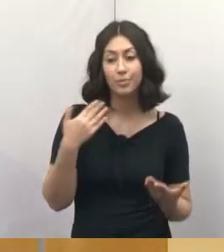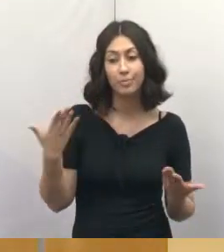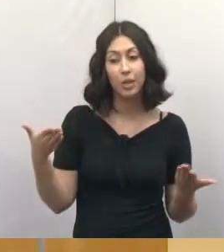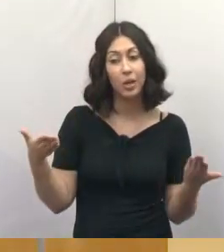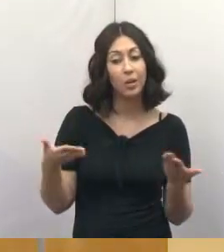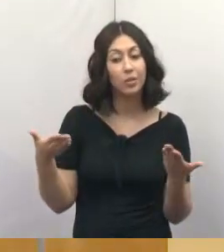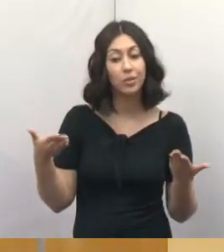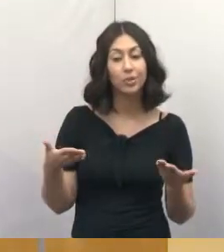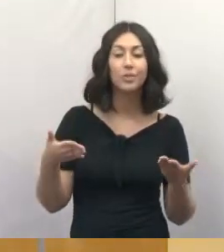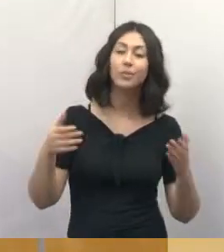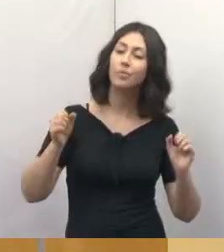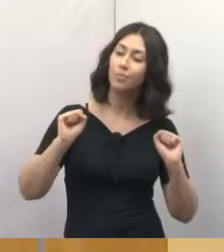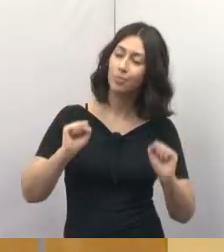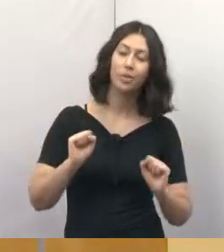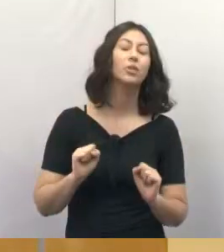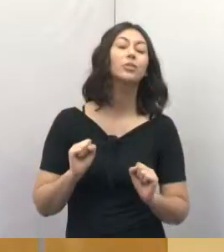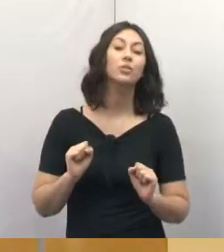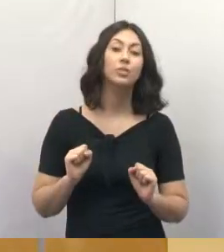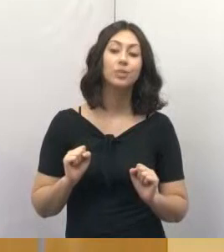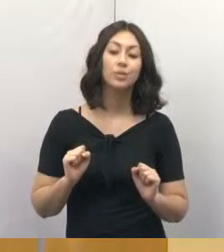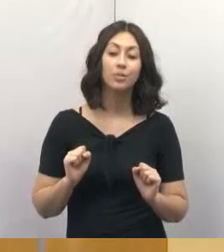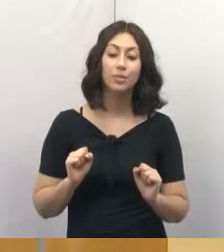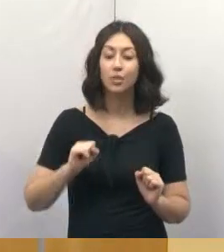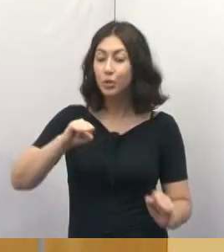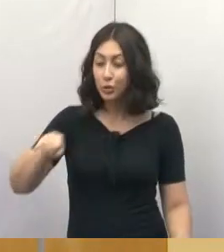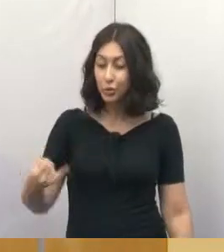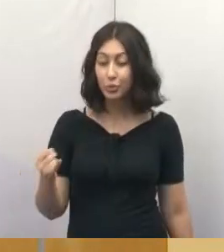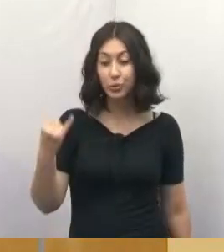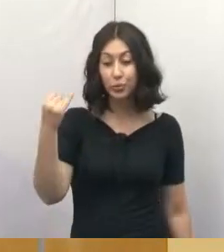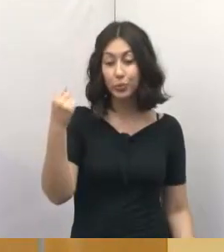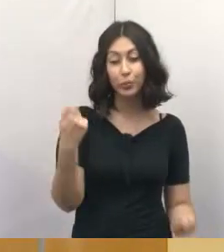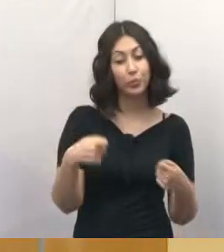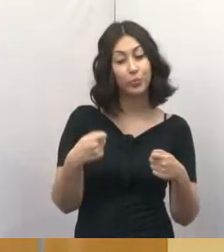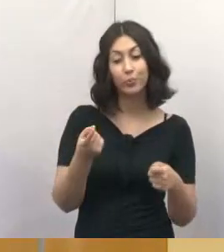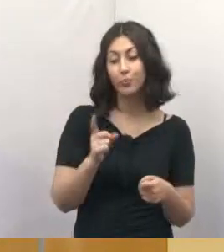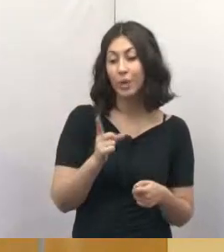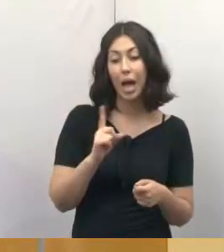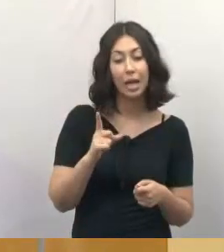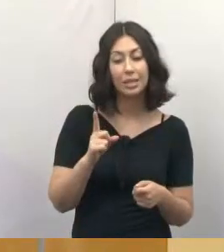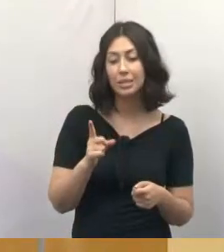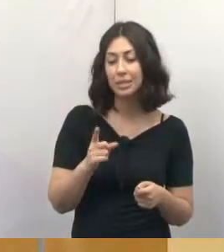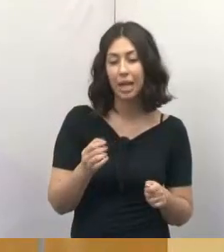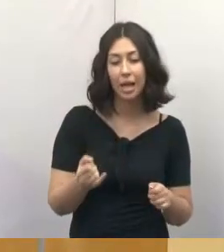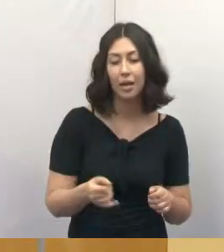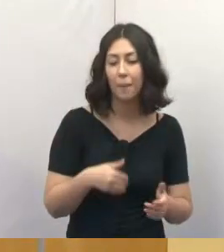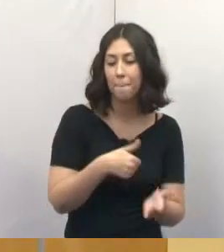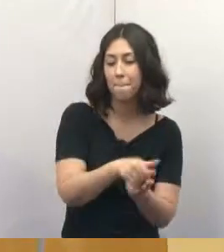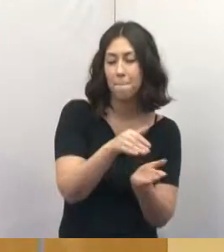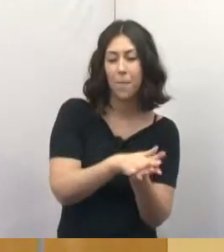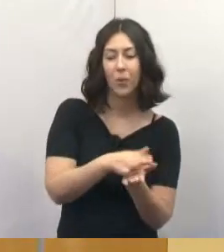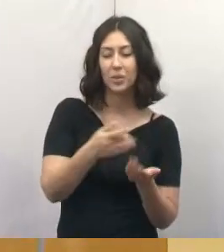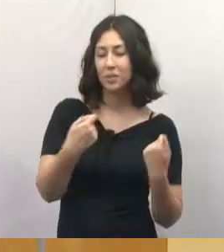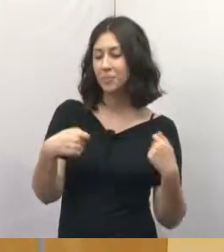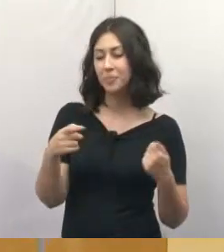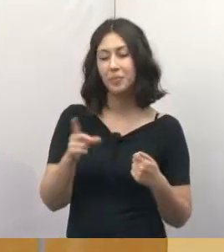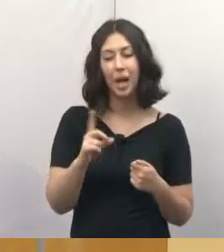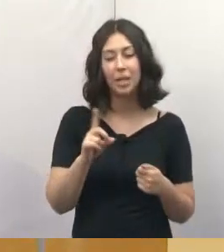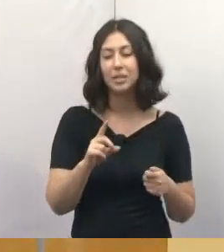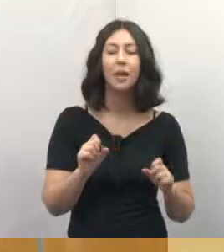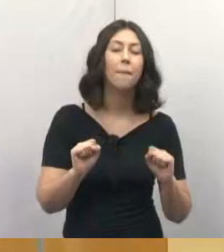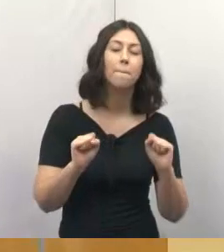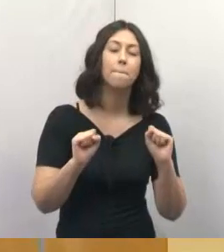hoje ela vai conseguir. Ela não vai ter que pagar juros e multas, correção monetária, não vai. Vai ter